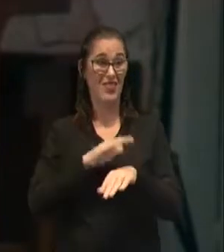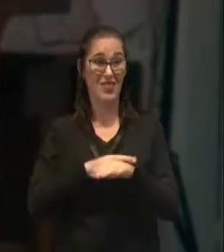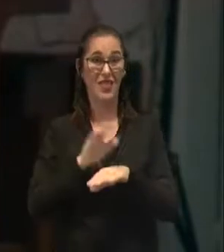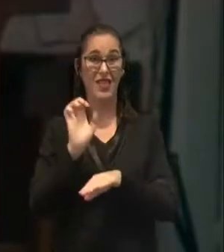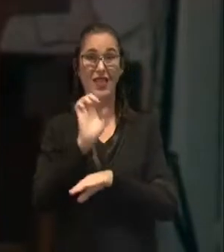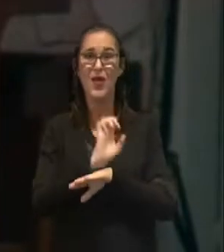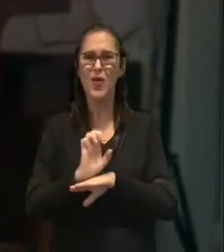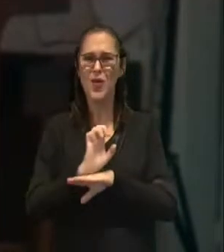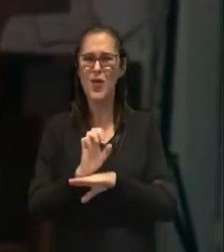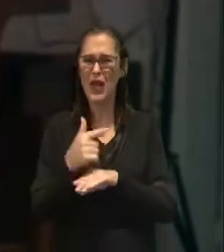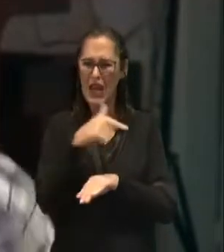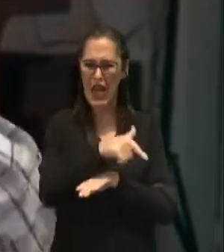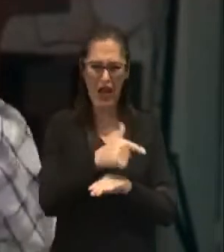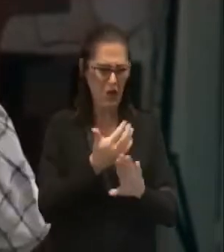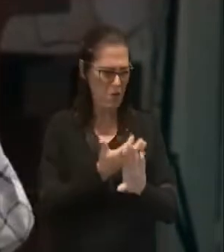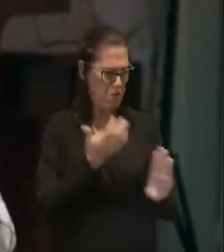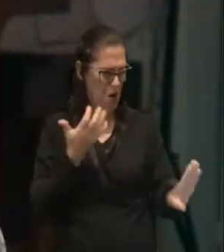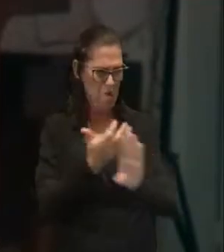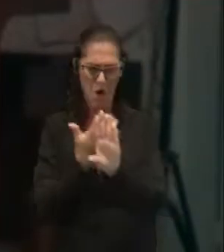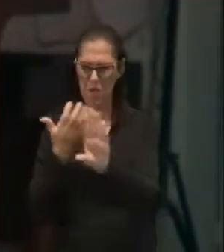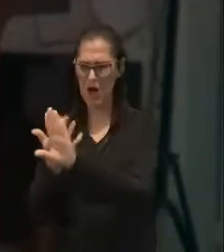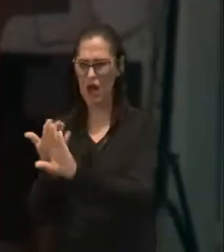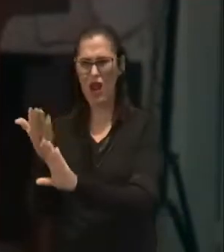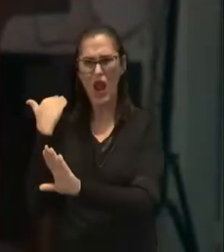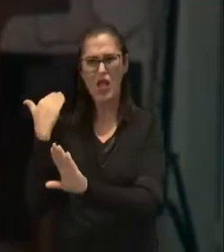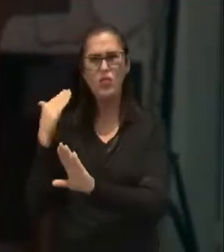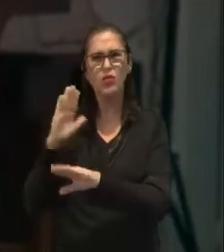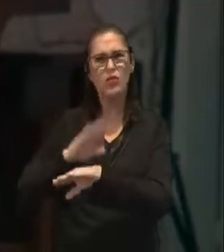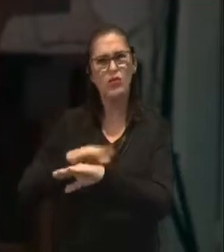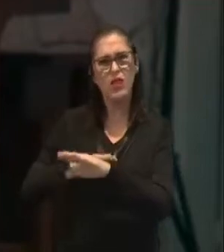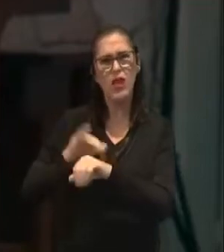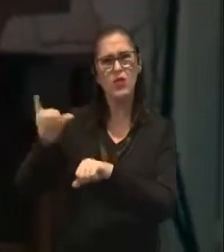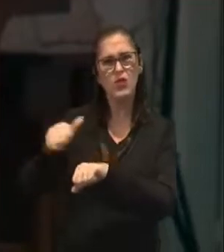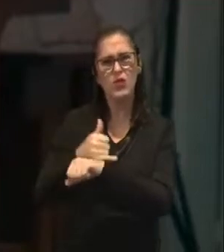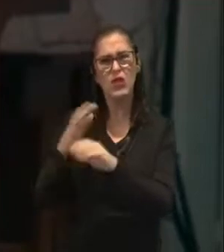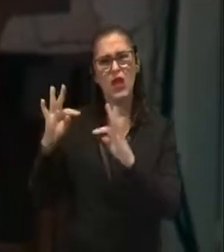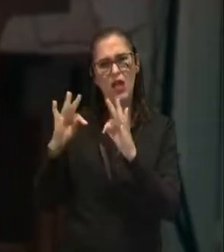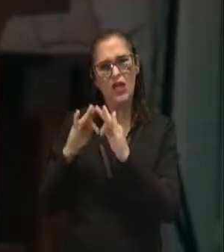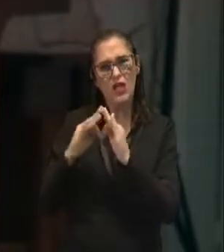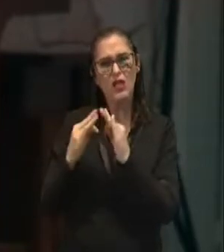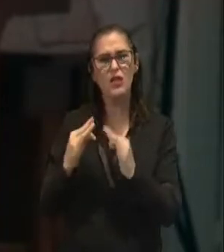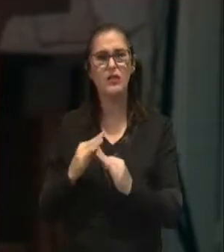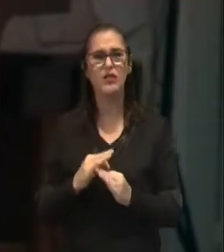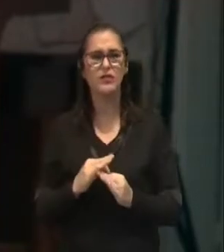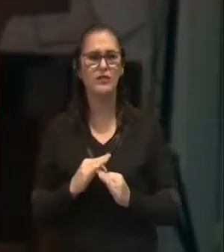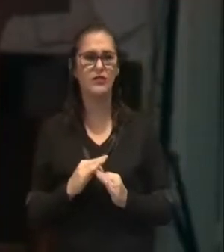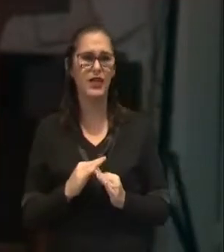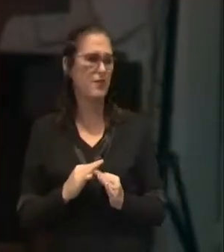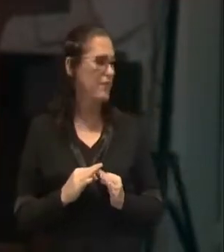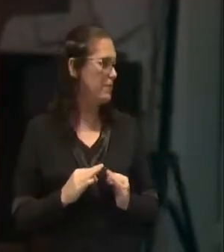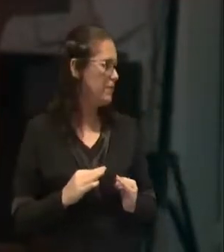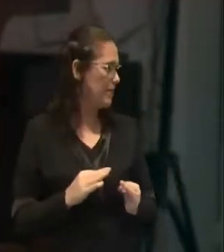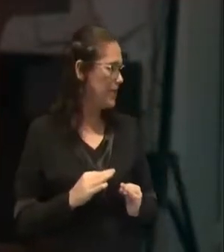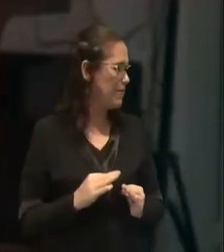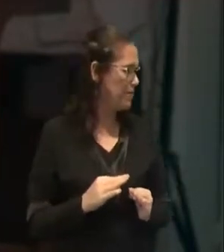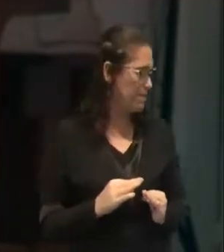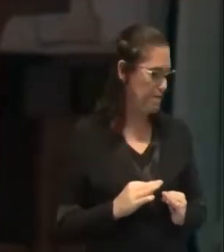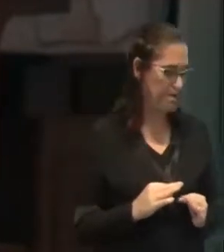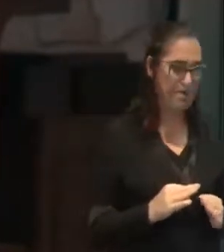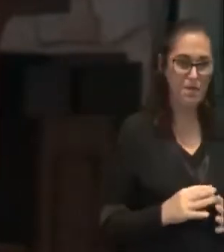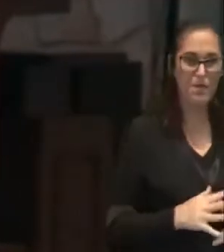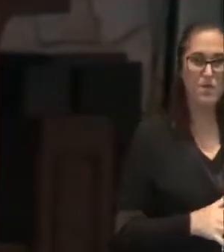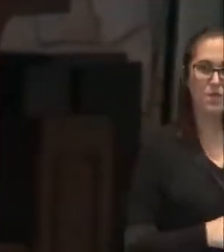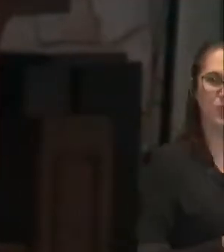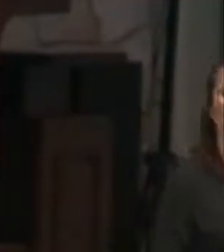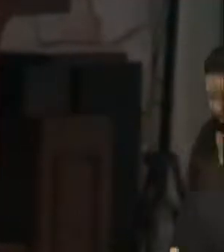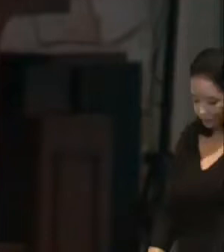barreira que separava, lá no templo em Israel, que ainda estava presente nessa época que Paulo escreveu, havia